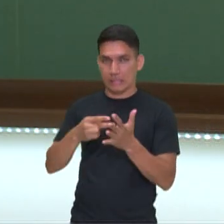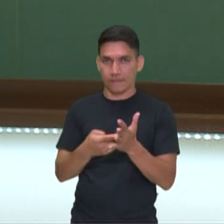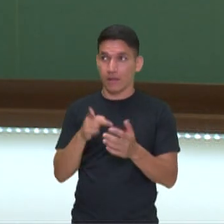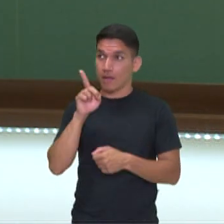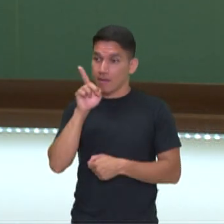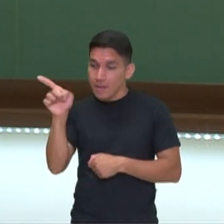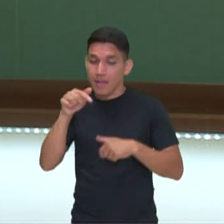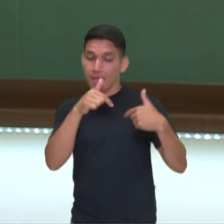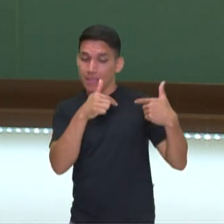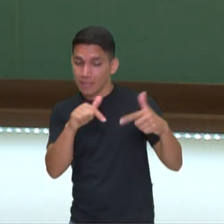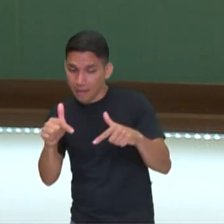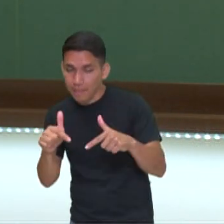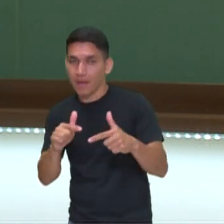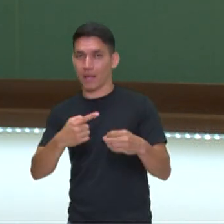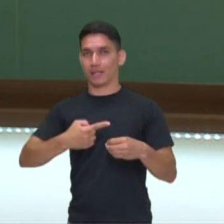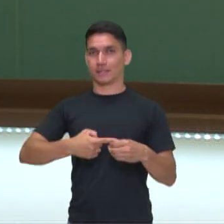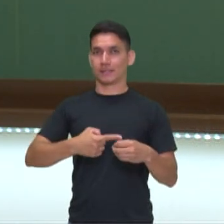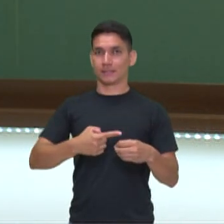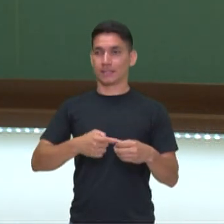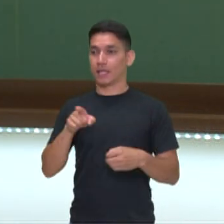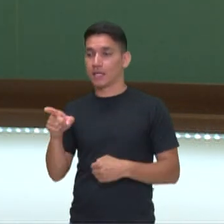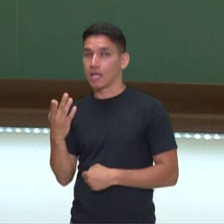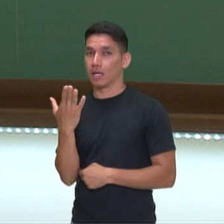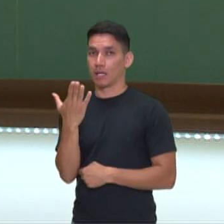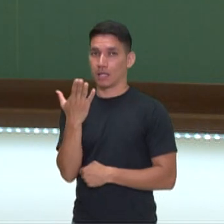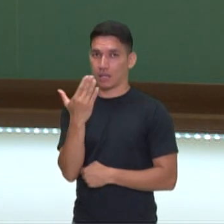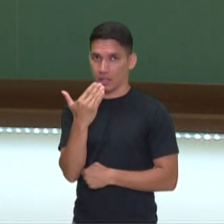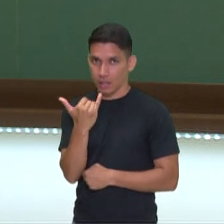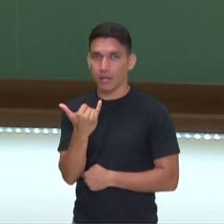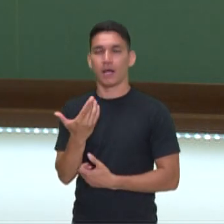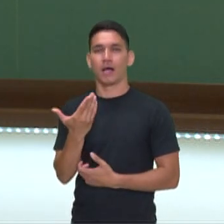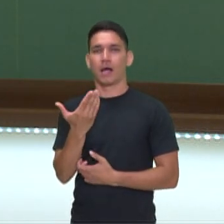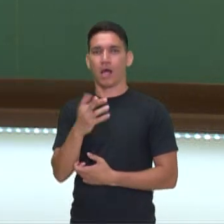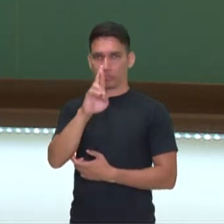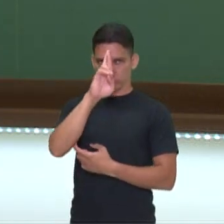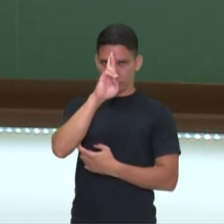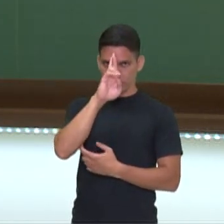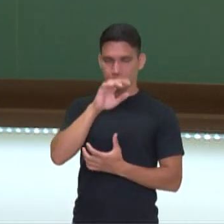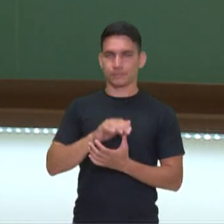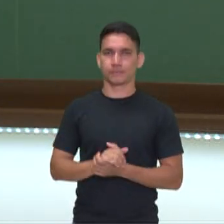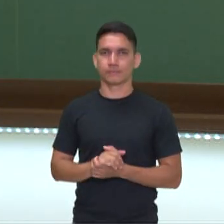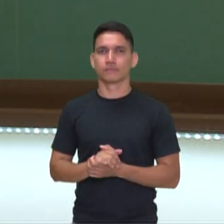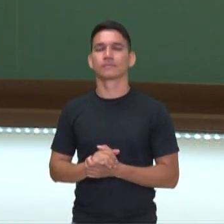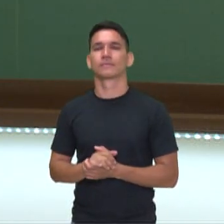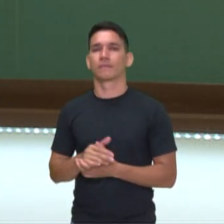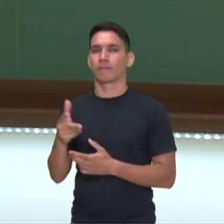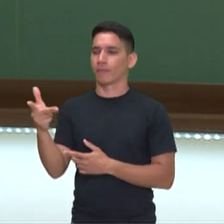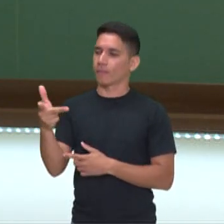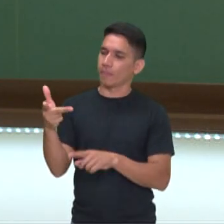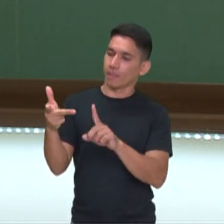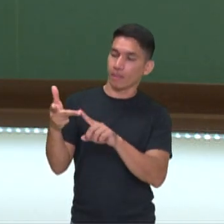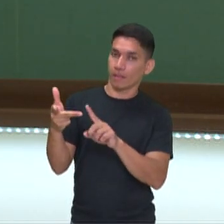cidade, ele almoça. Have lunch, a expressão almoçar. Terceira pessoa,